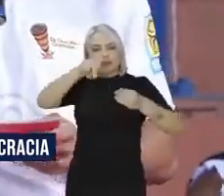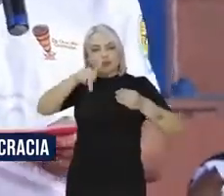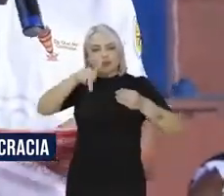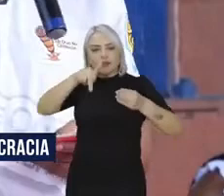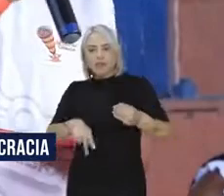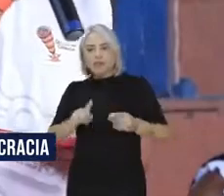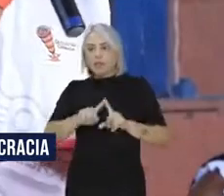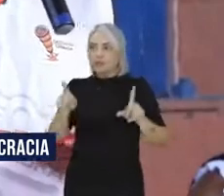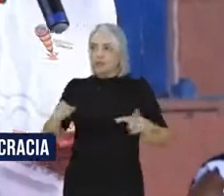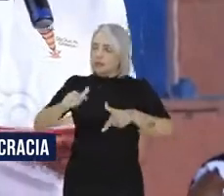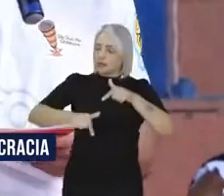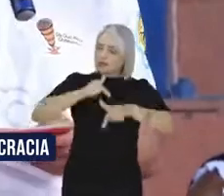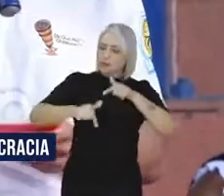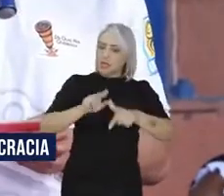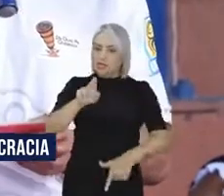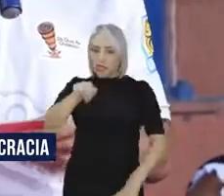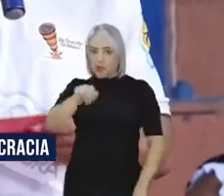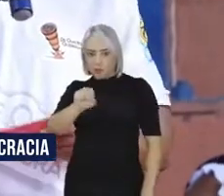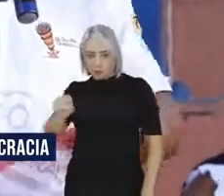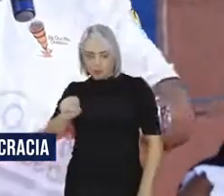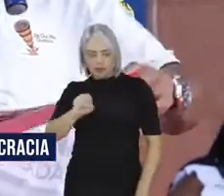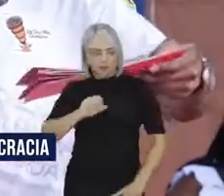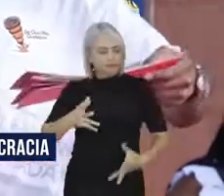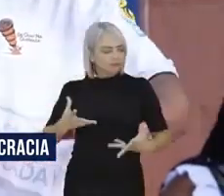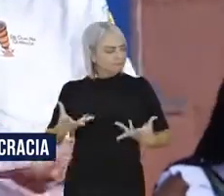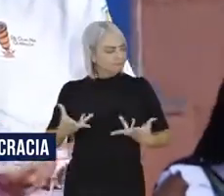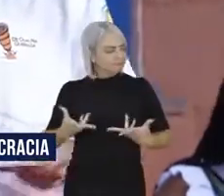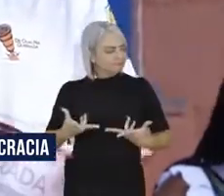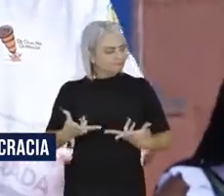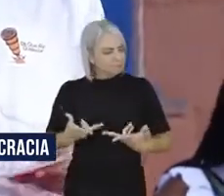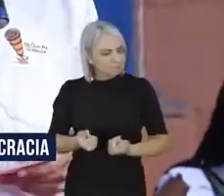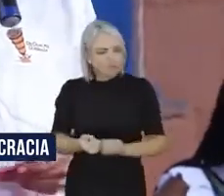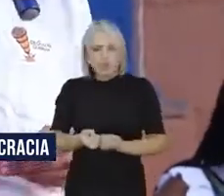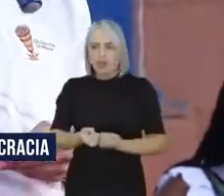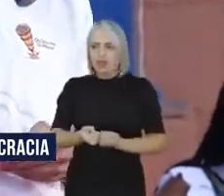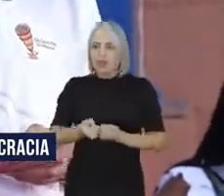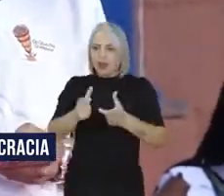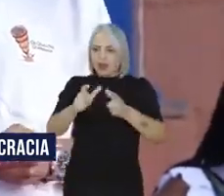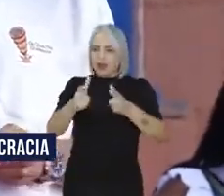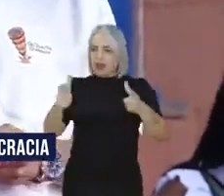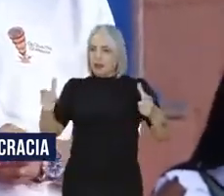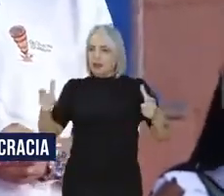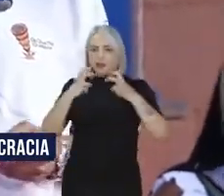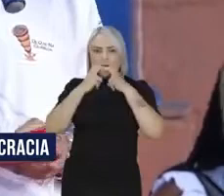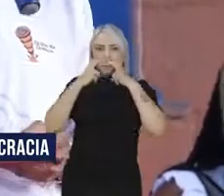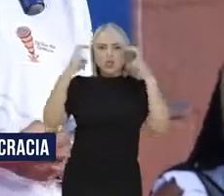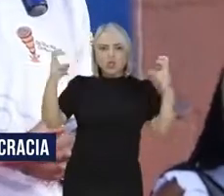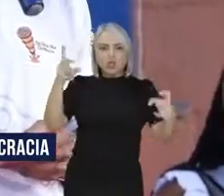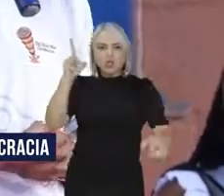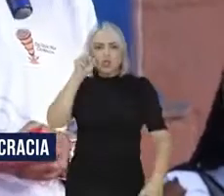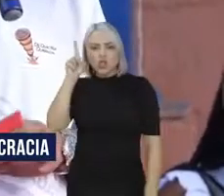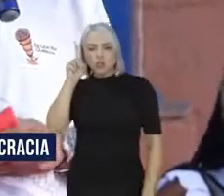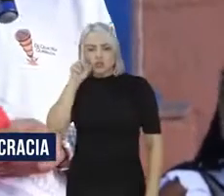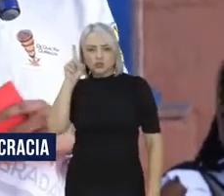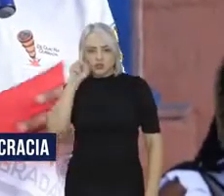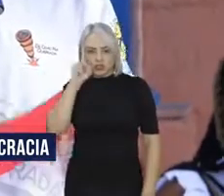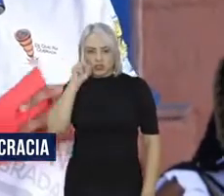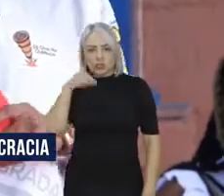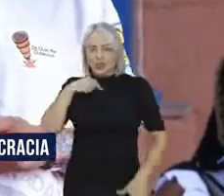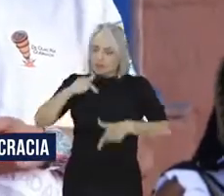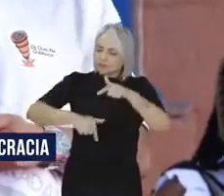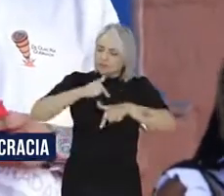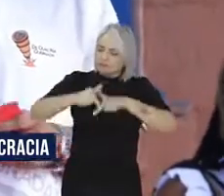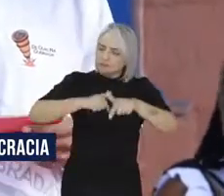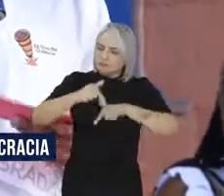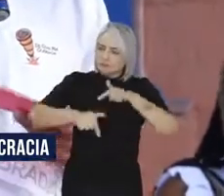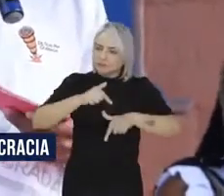UNAS, que é maravilhoso, né? E amplia a nossa voz todos os dias. E esse trabalho que atua de ponta a